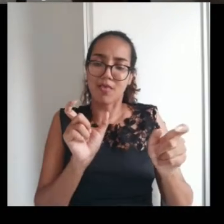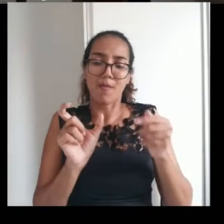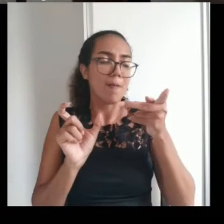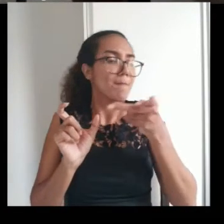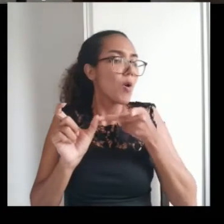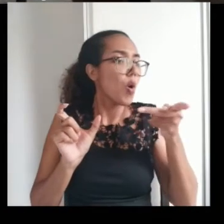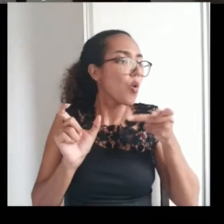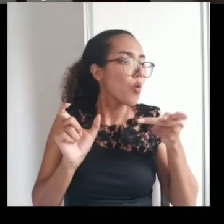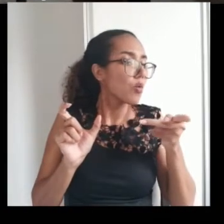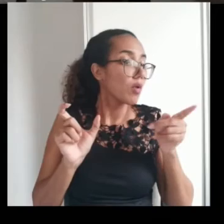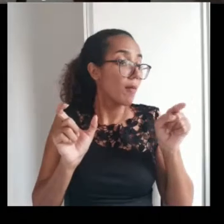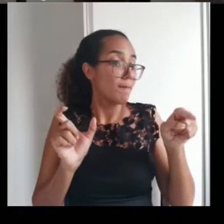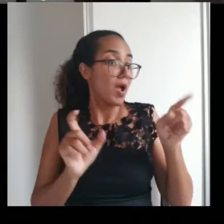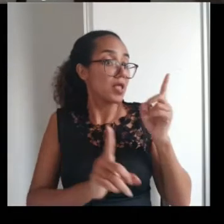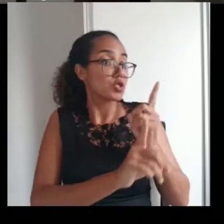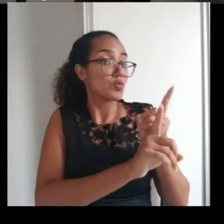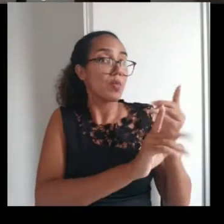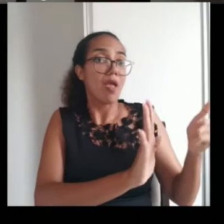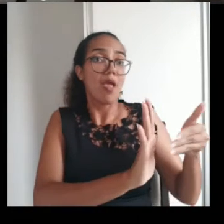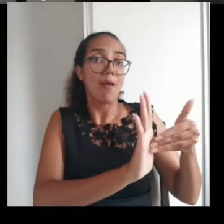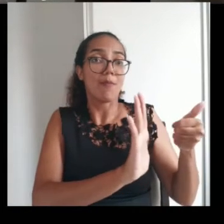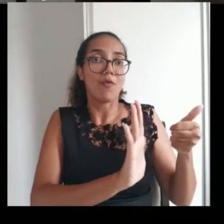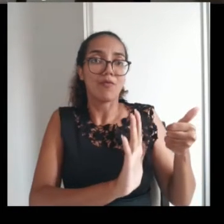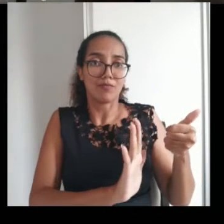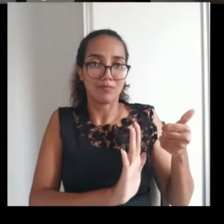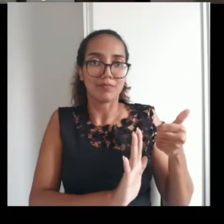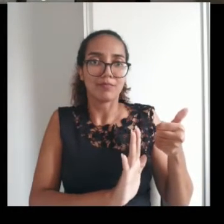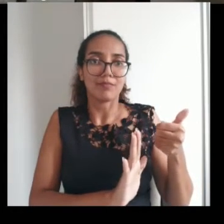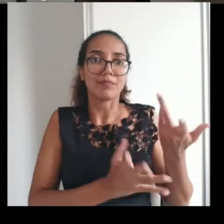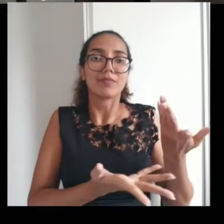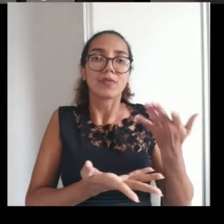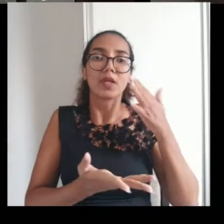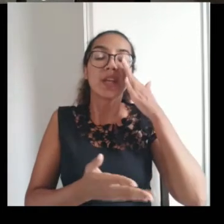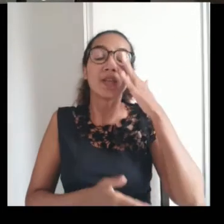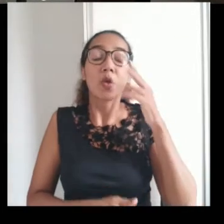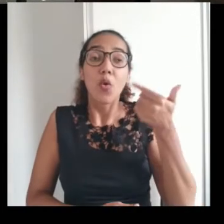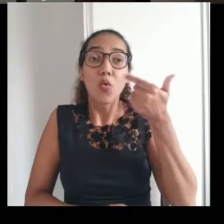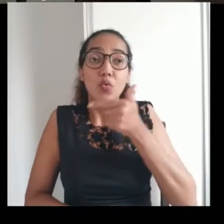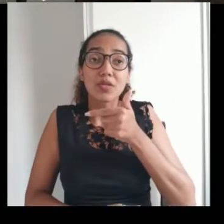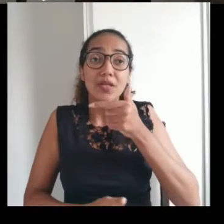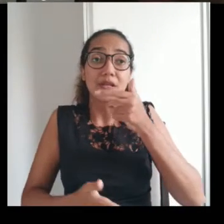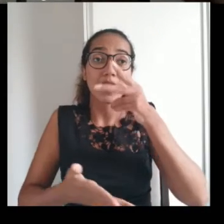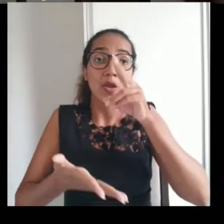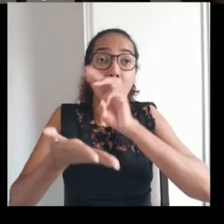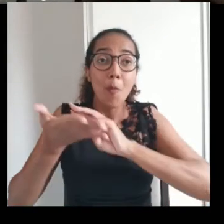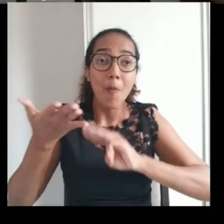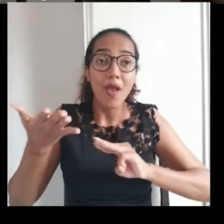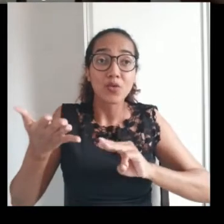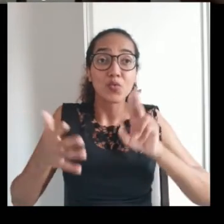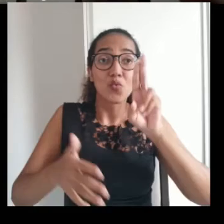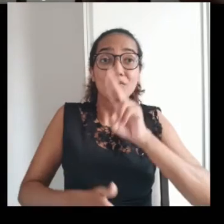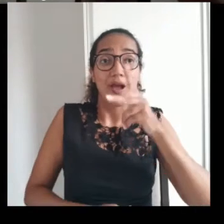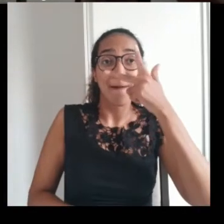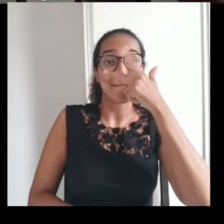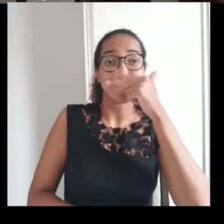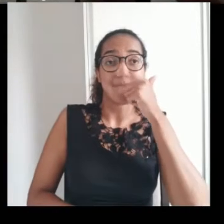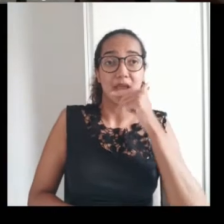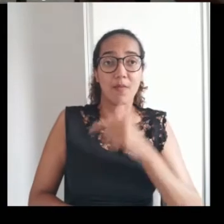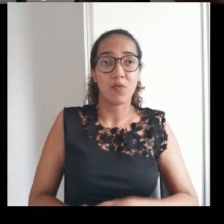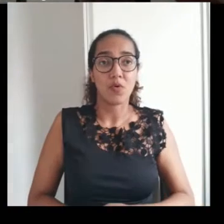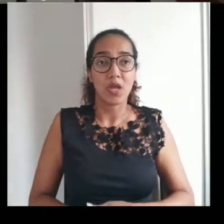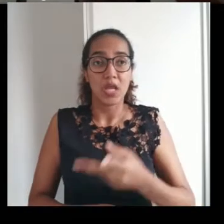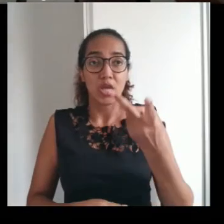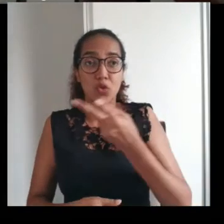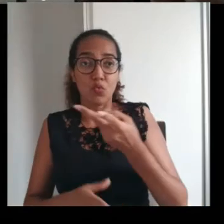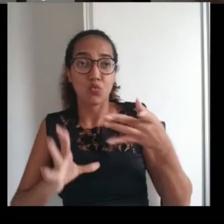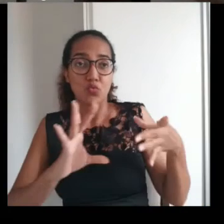e retorna a posição dela no array. Então, eu consegui reusar esse método procurar índice em 2 situações. É muito